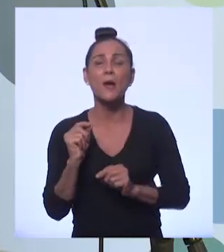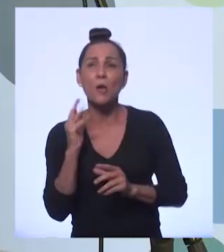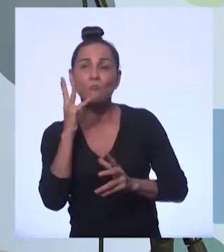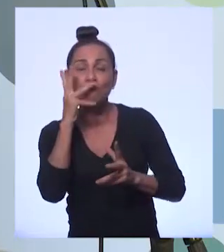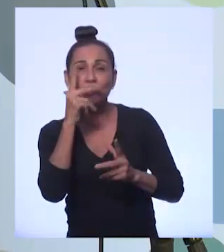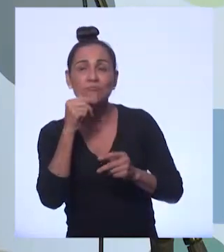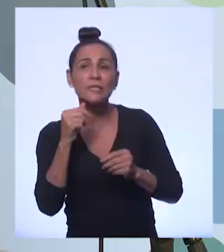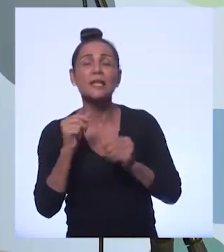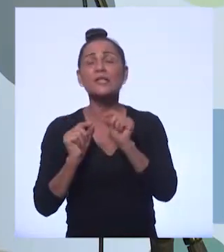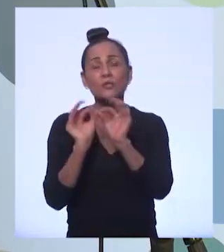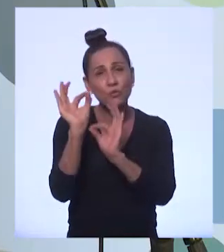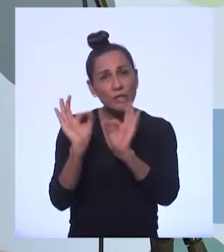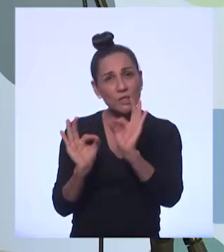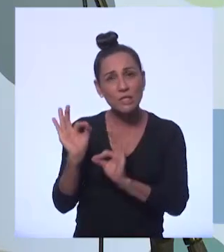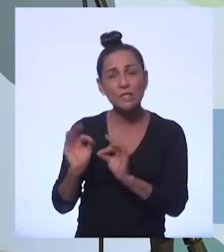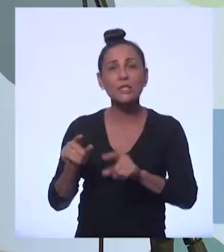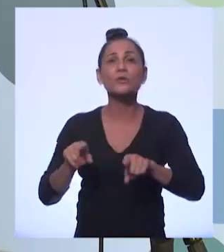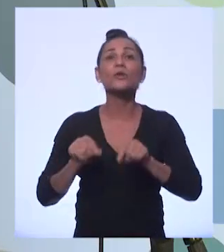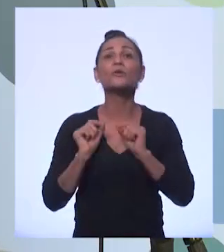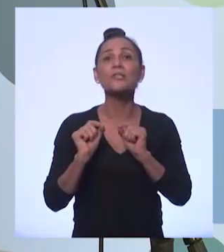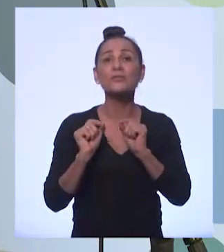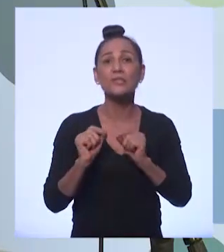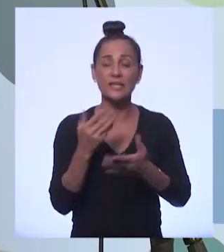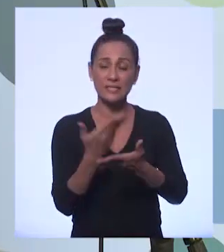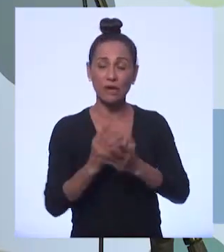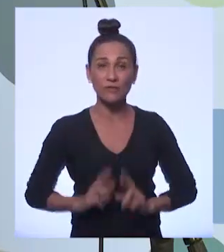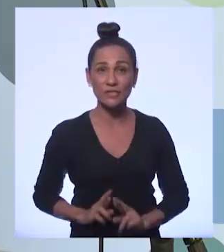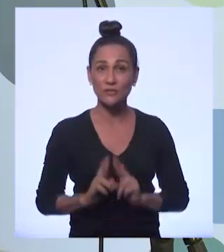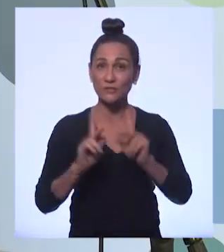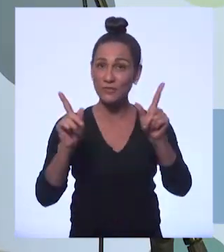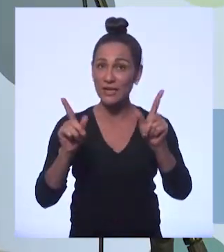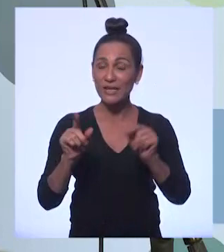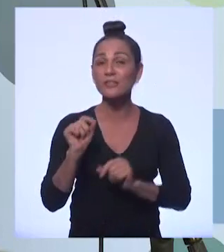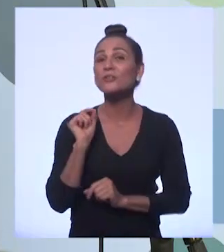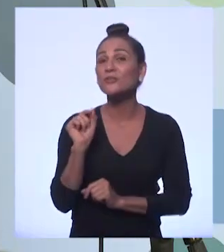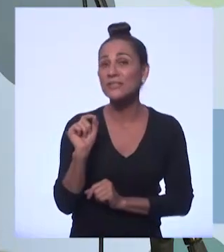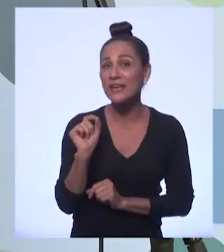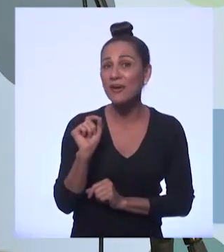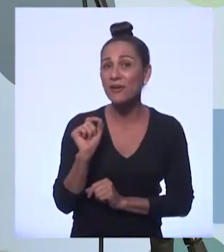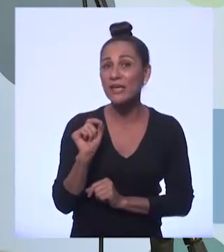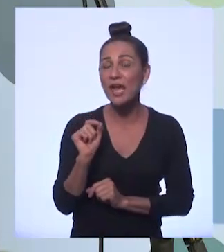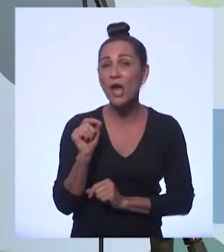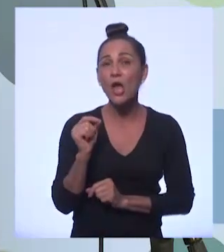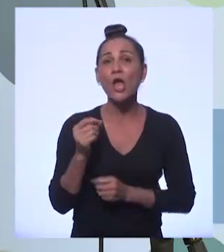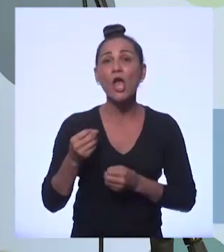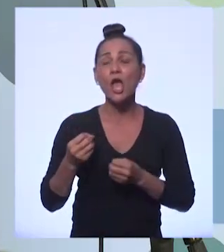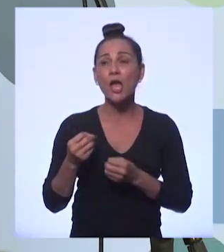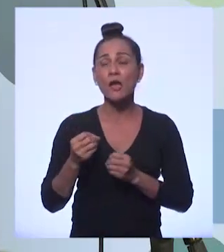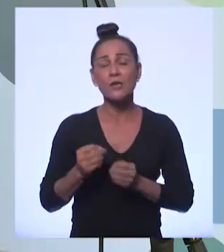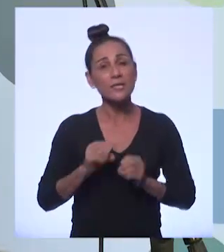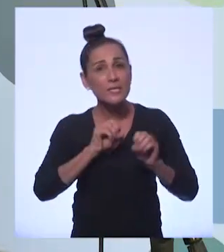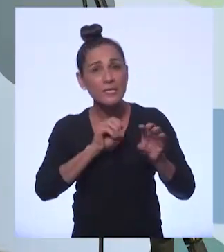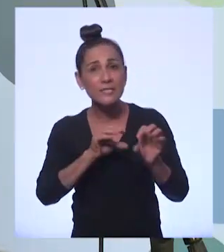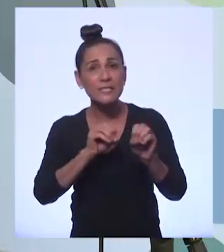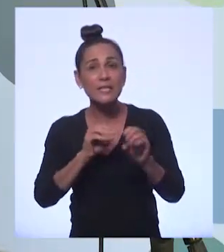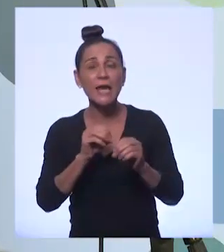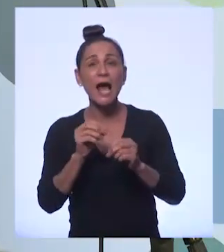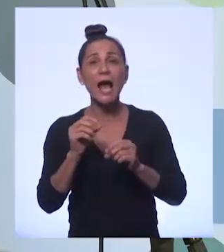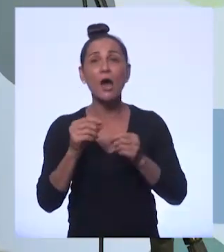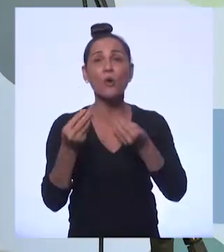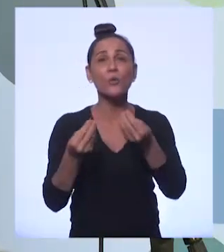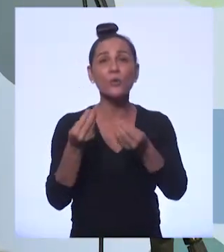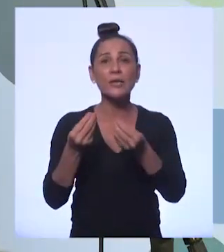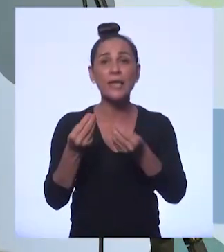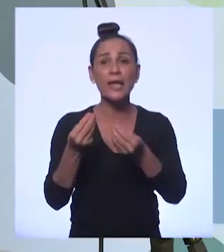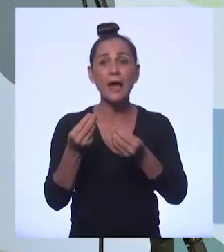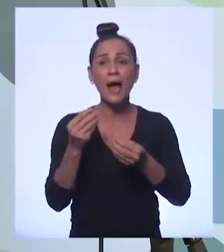Então, eu quis, nessa aula, fazer uma coisa diferente, que é proporcionar uma experiência estética,